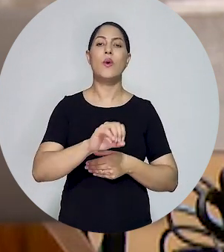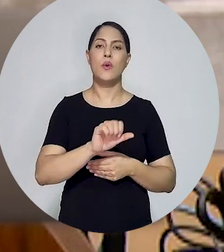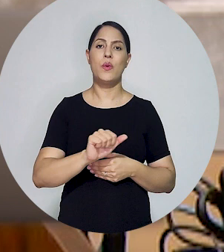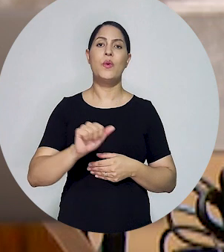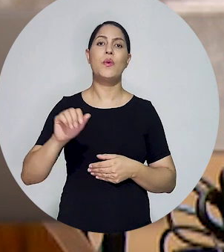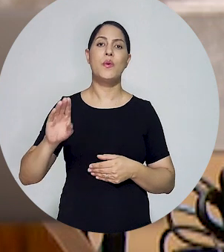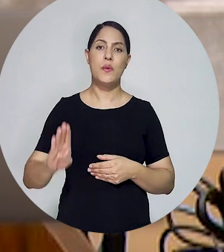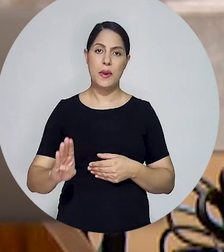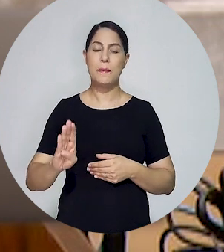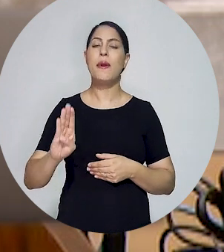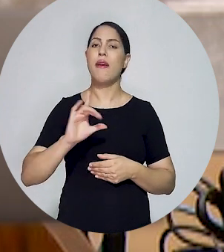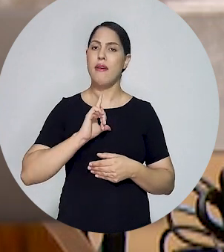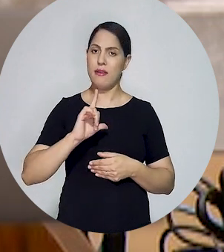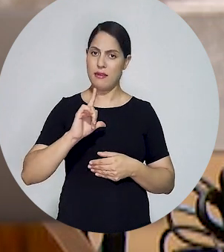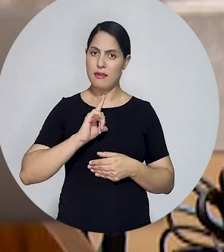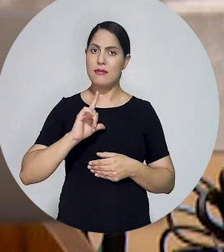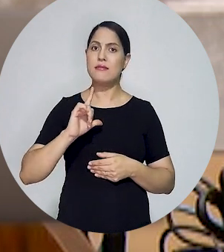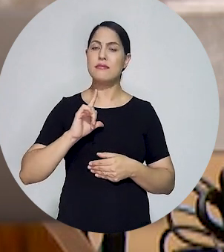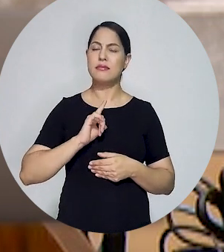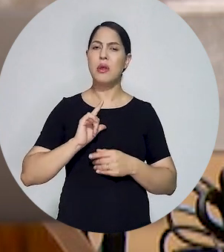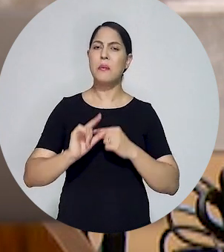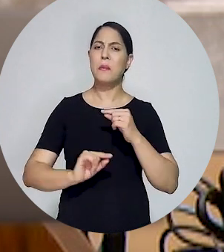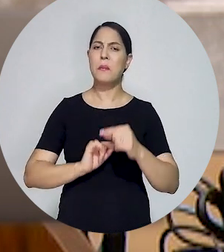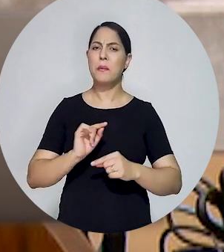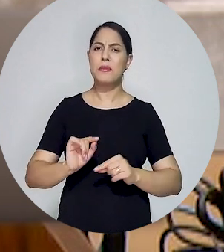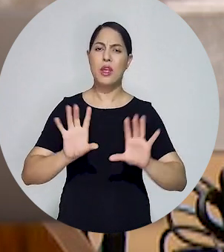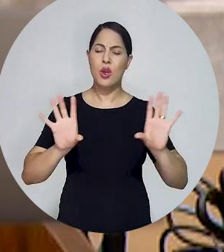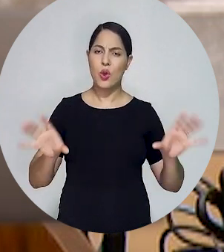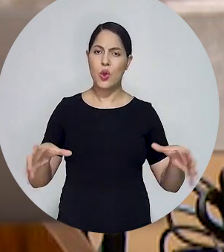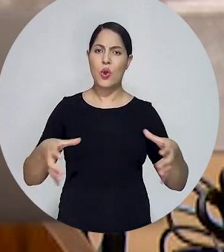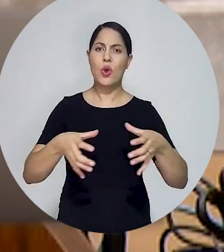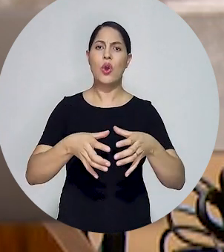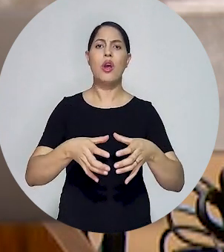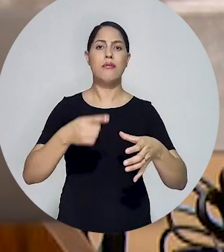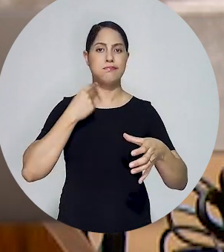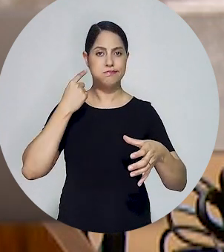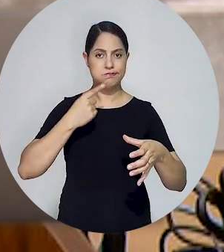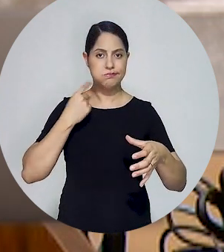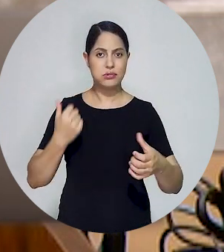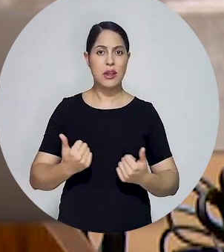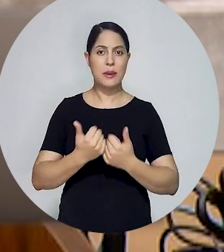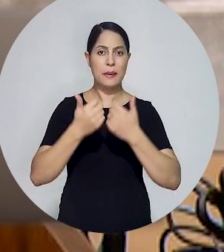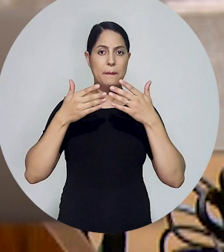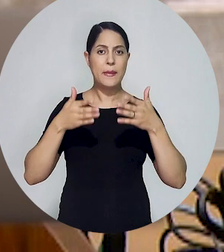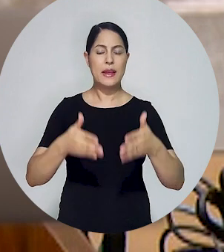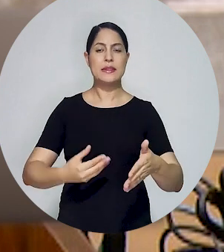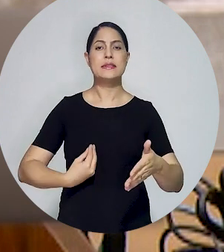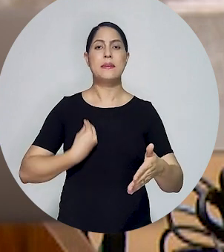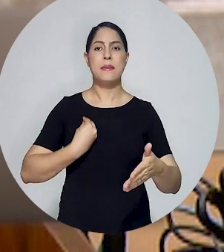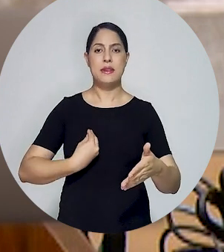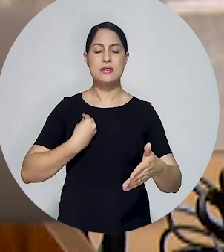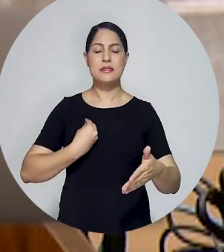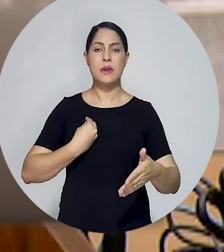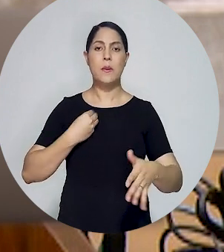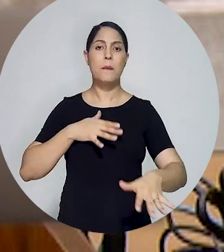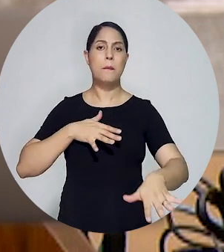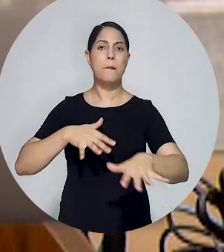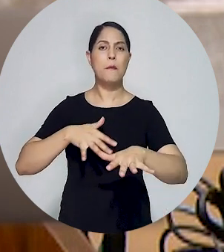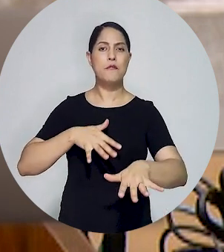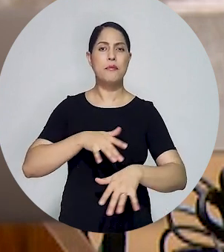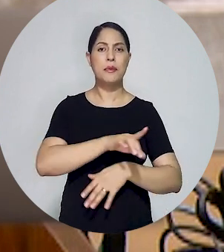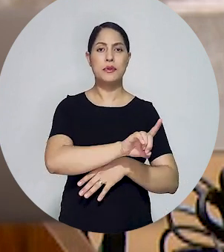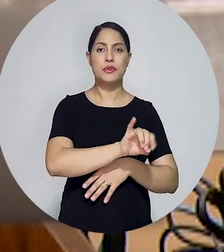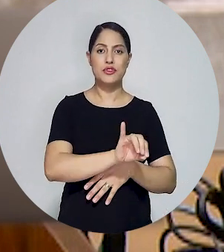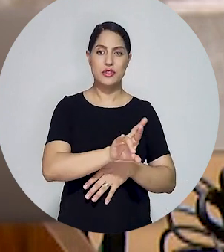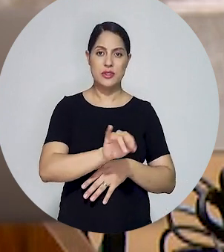seguintes, a Ordem promoveu os históricos congressos nacionais de advogados pró-constituinte e participou